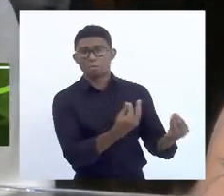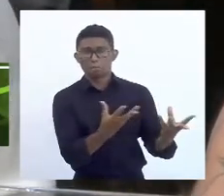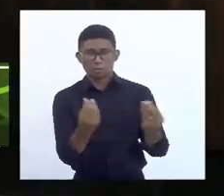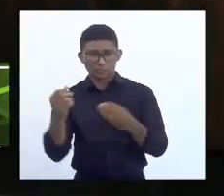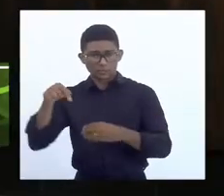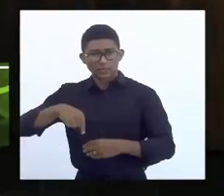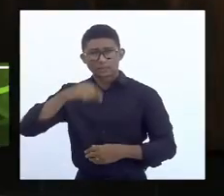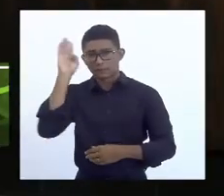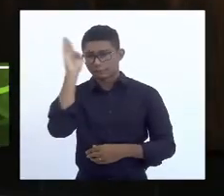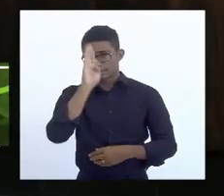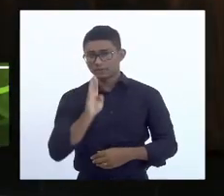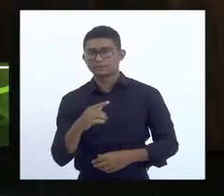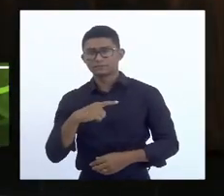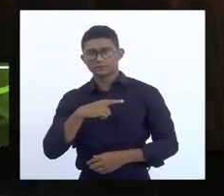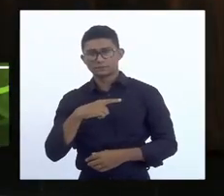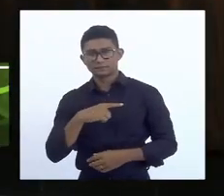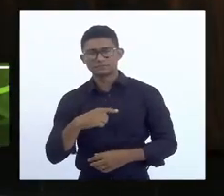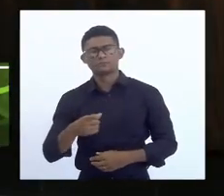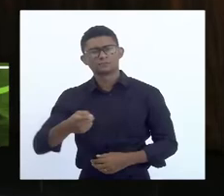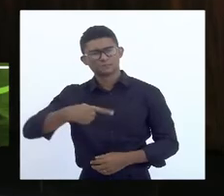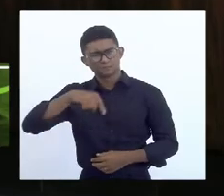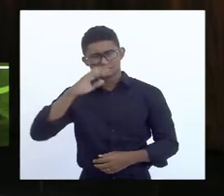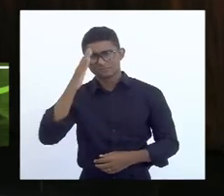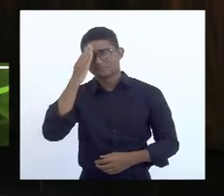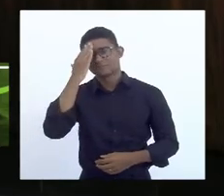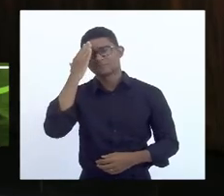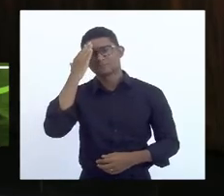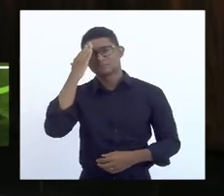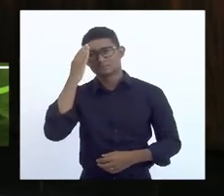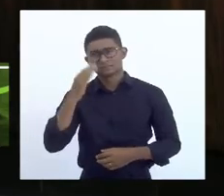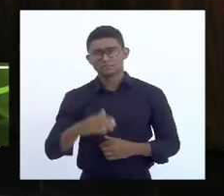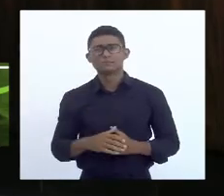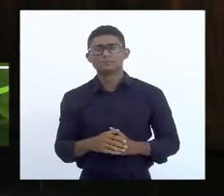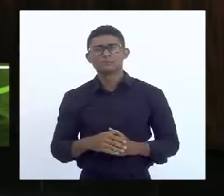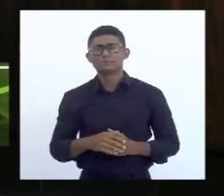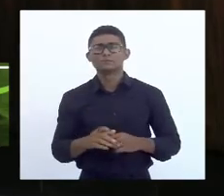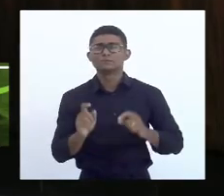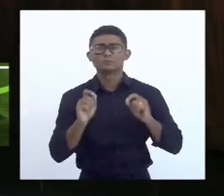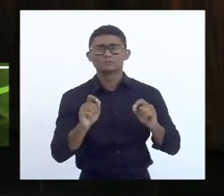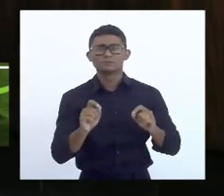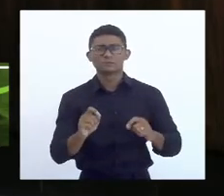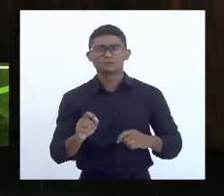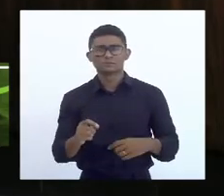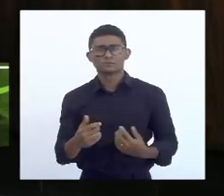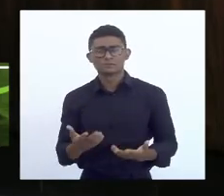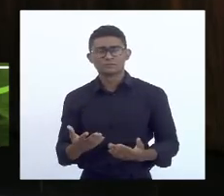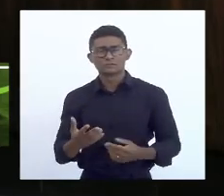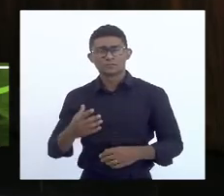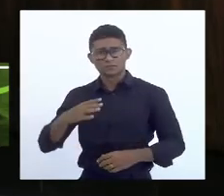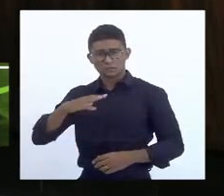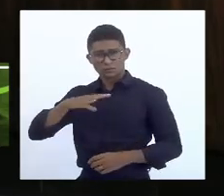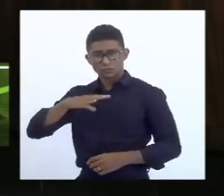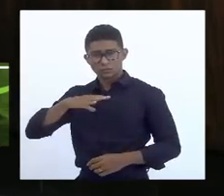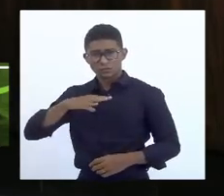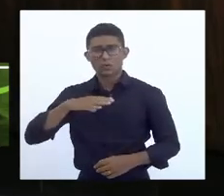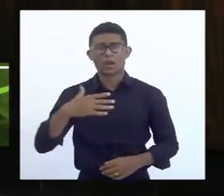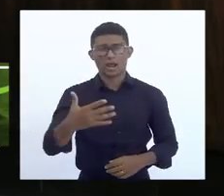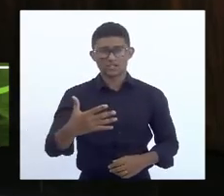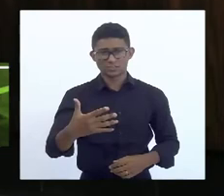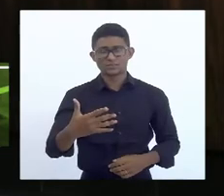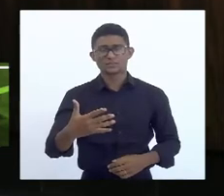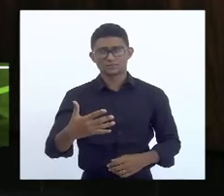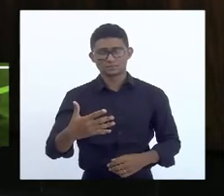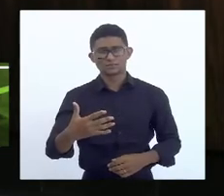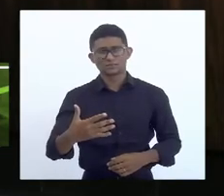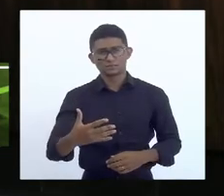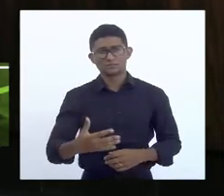gente sabe muito bem o quanto que a coragem e o que retrata os marcos da